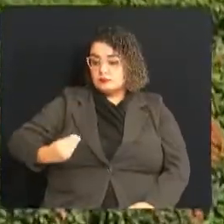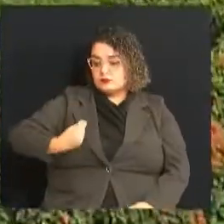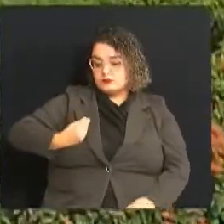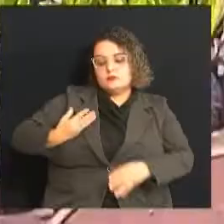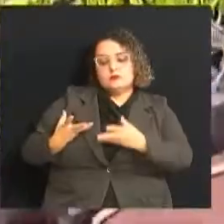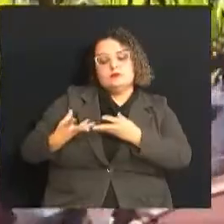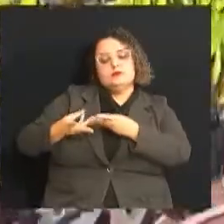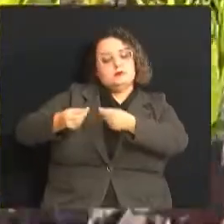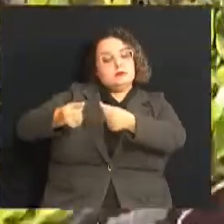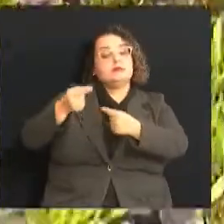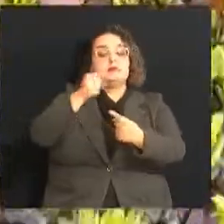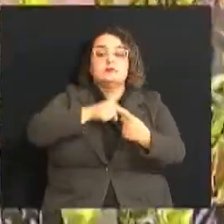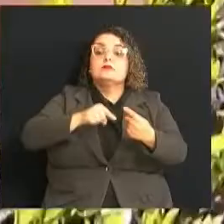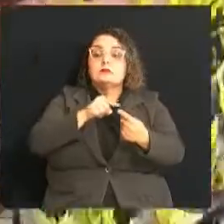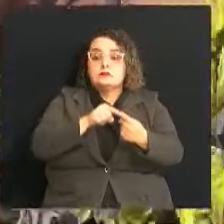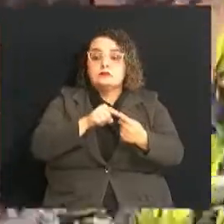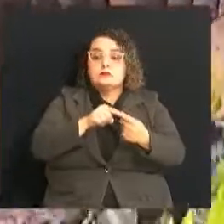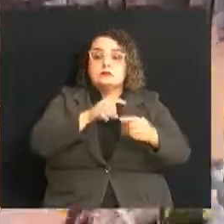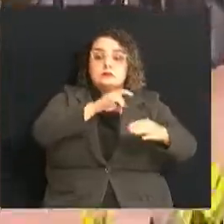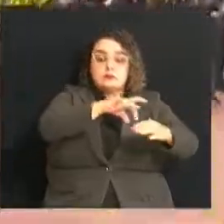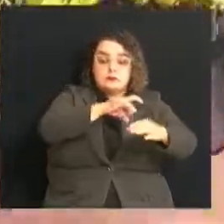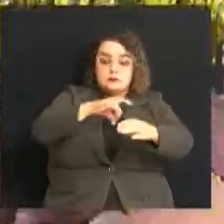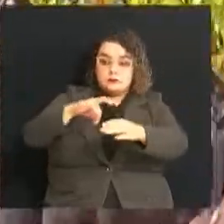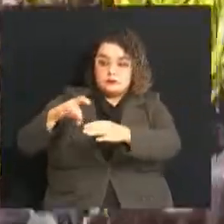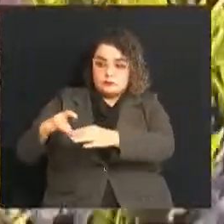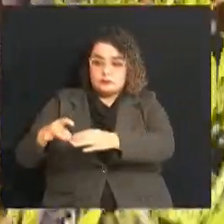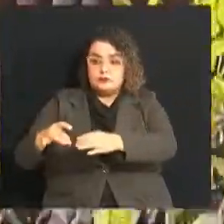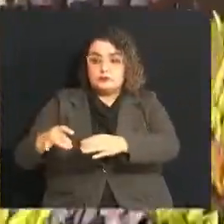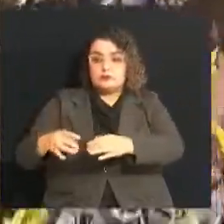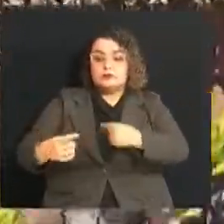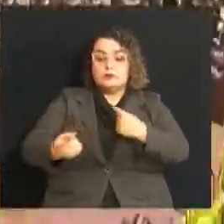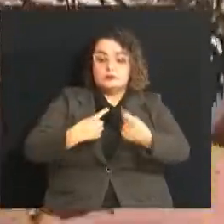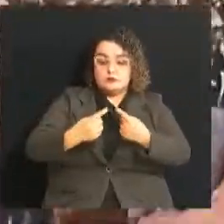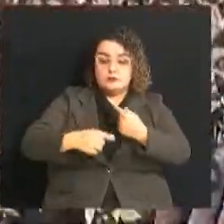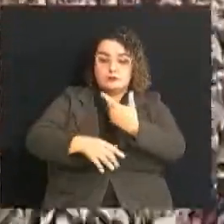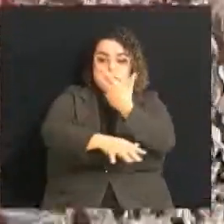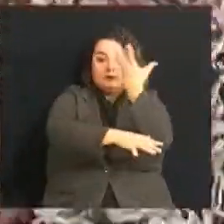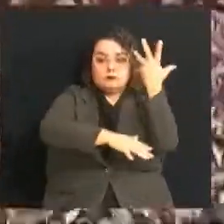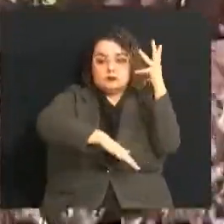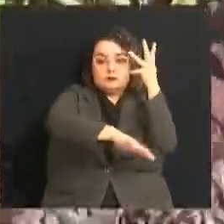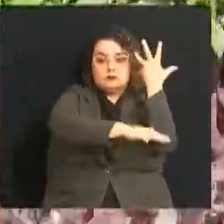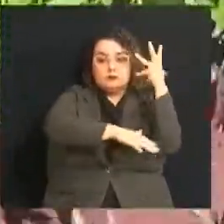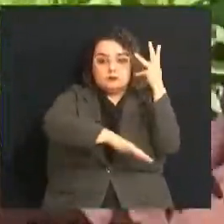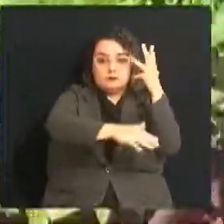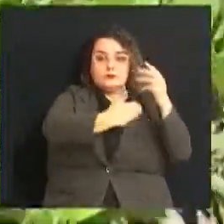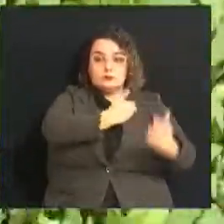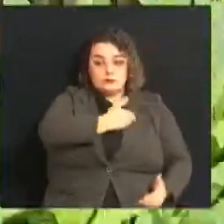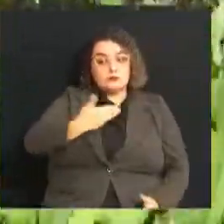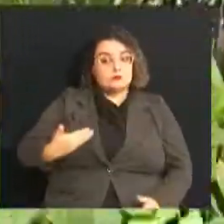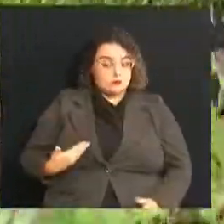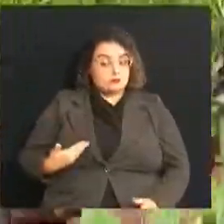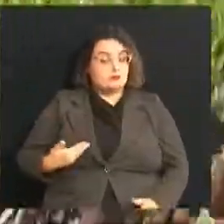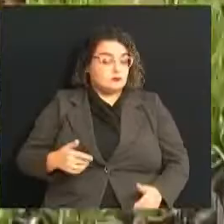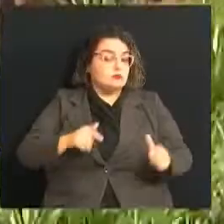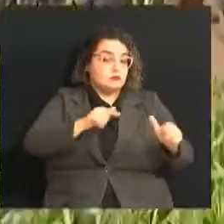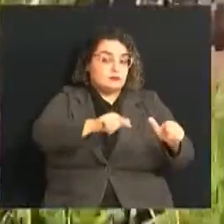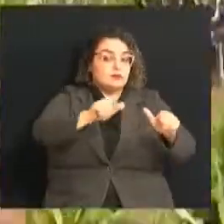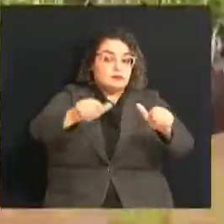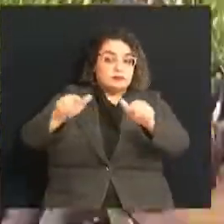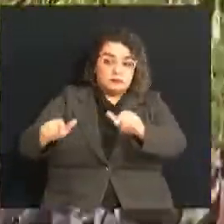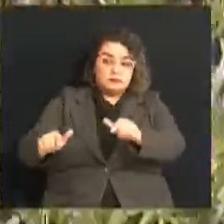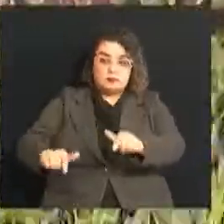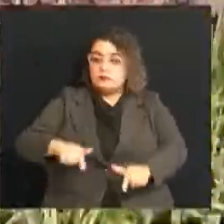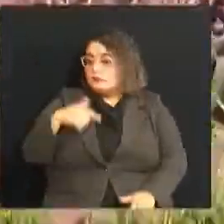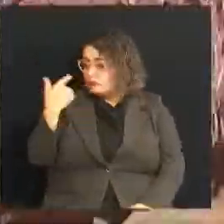objetivo de promover o plantio de árvores em vias e praças públicas, especialmente nas localidades que não